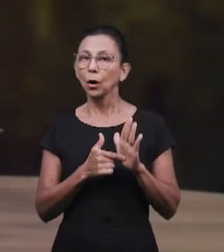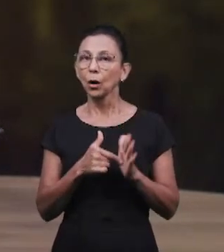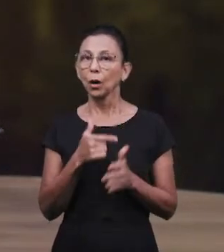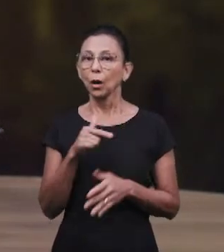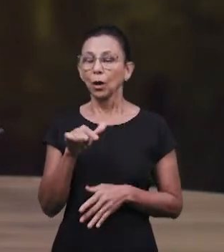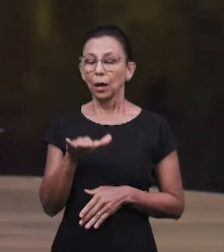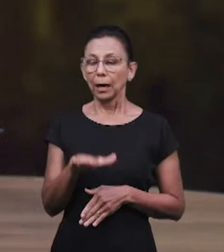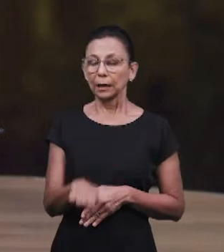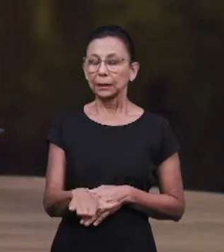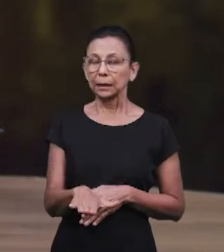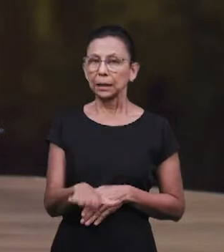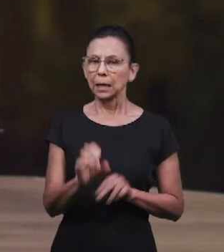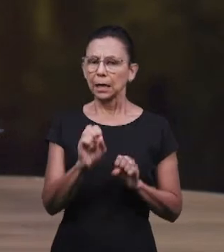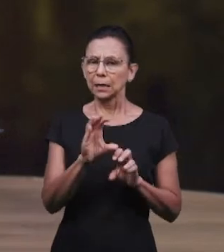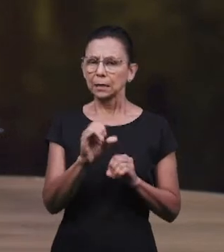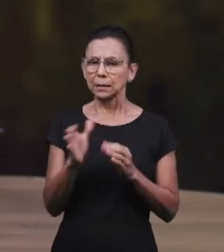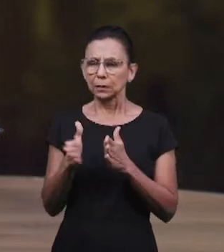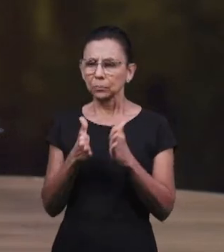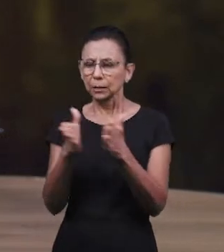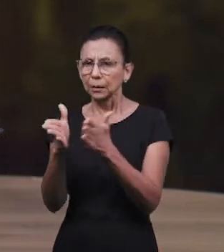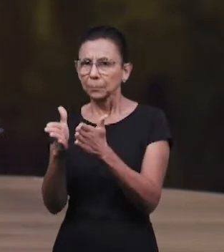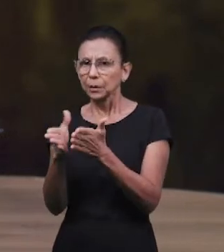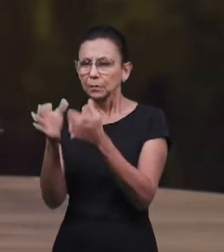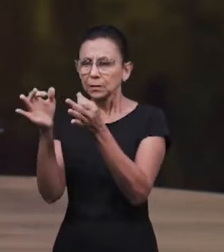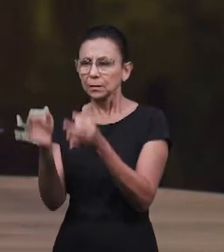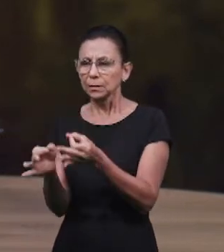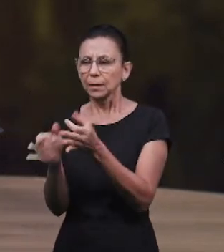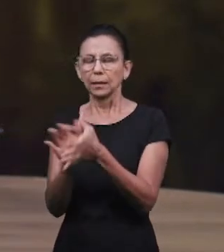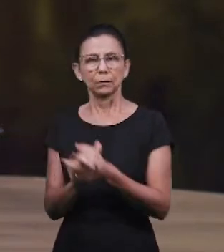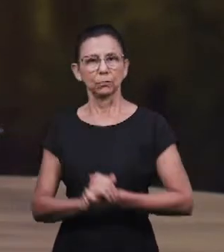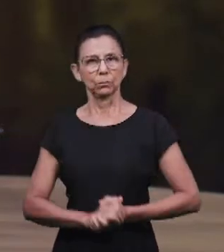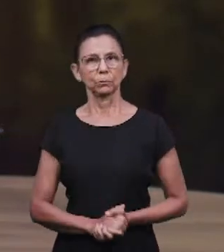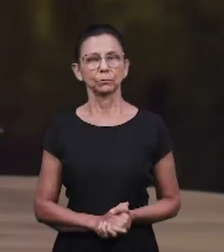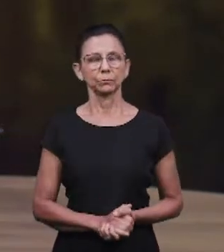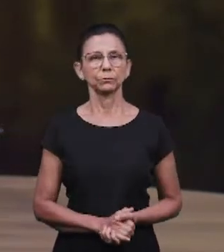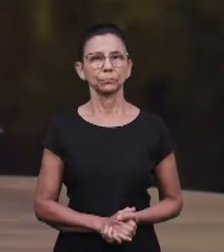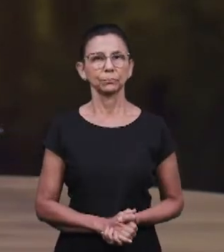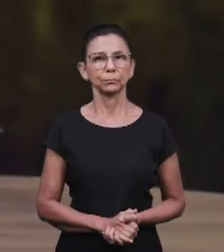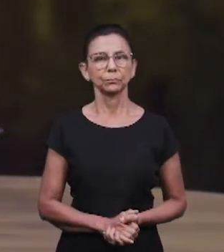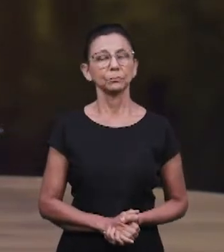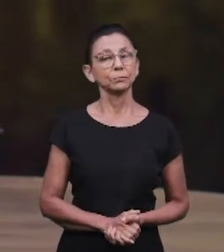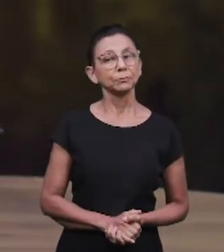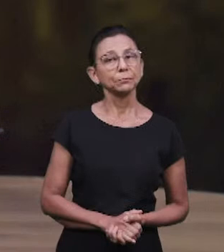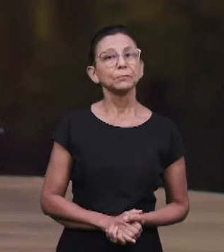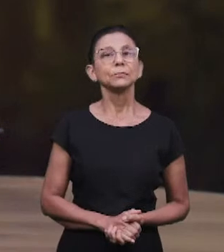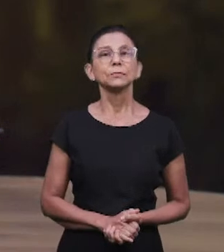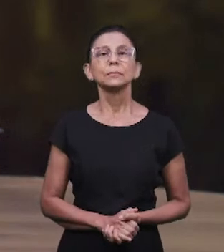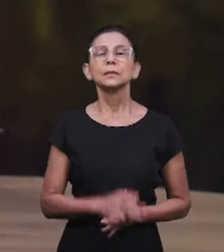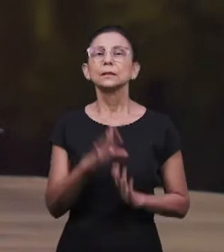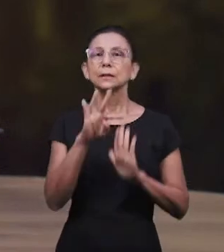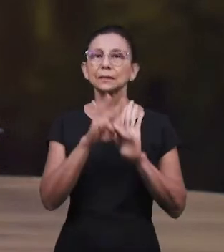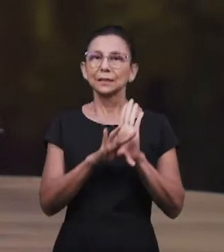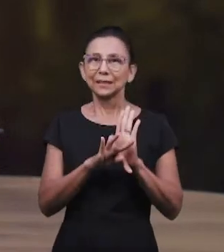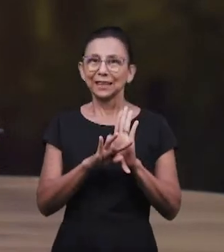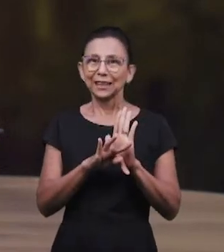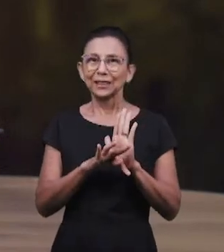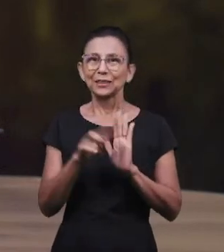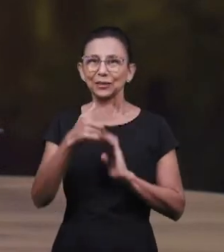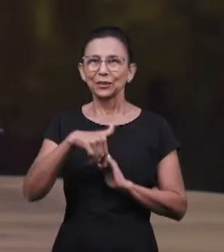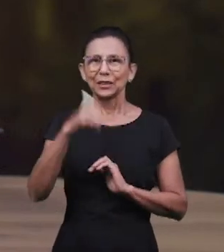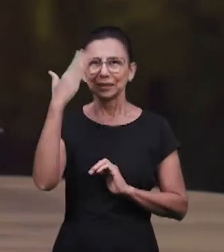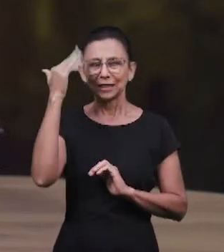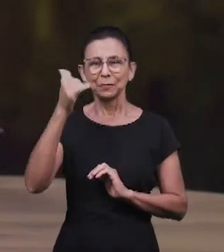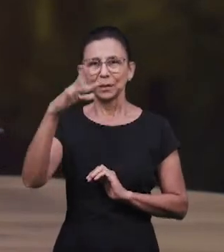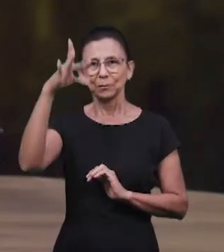Educa o menino no caminho em que deve andar. Qual de nós, servas do Senhor, não sabe esse